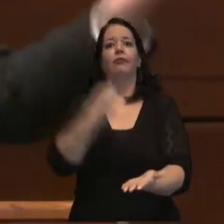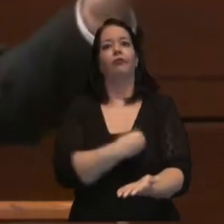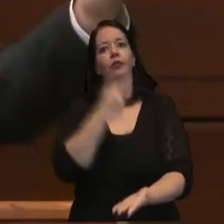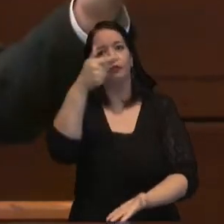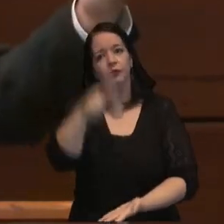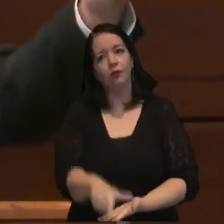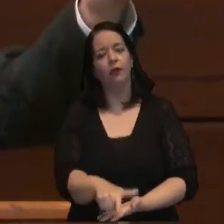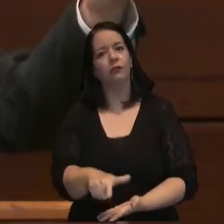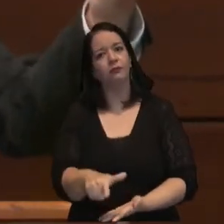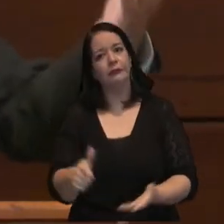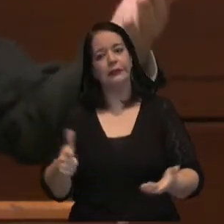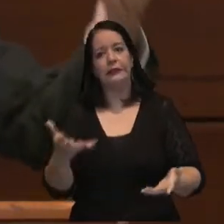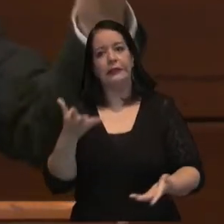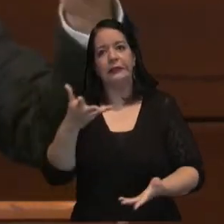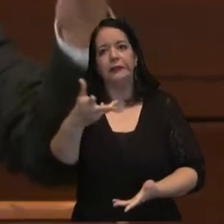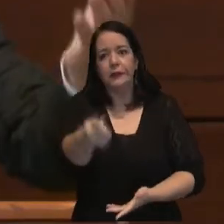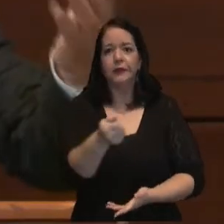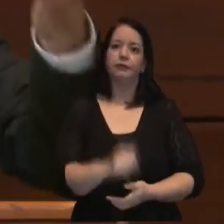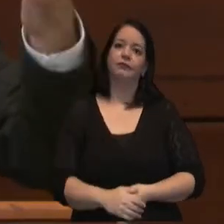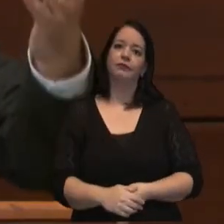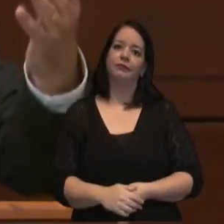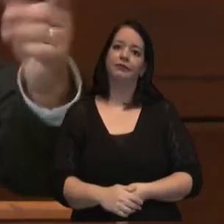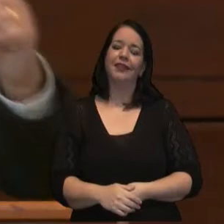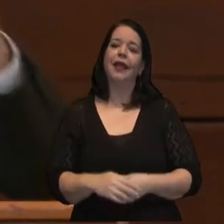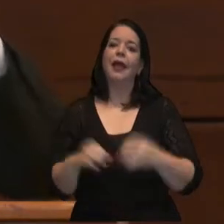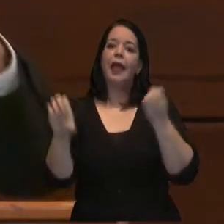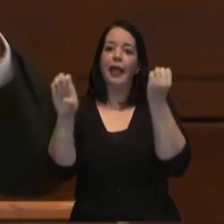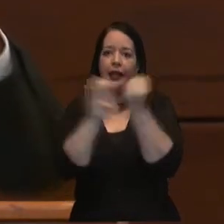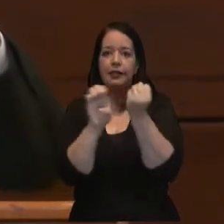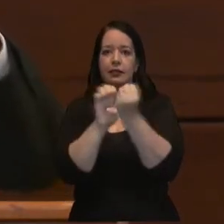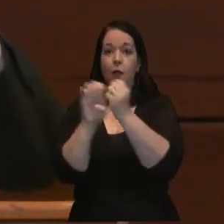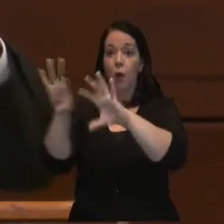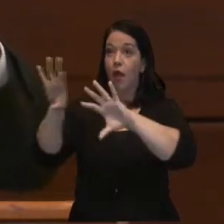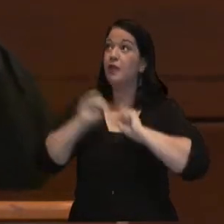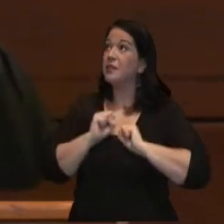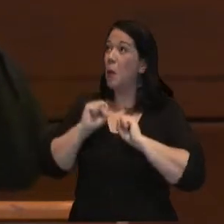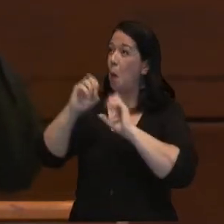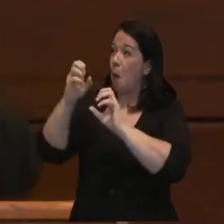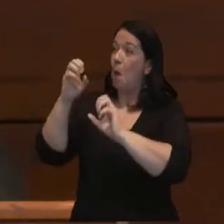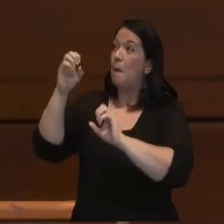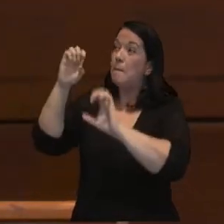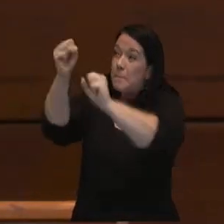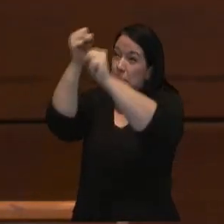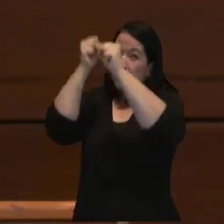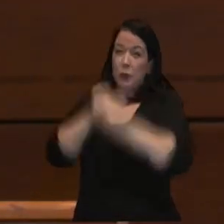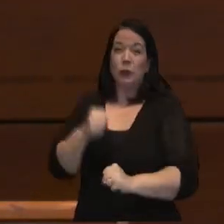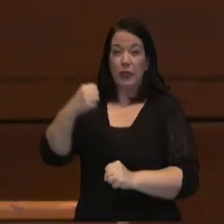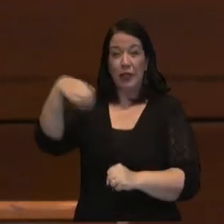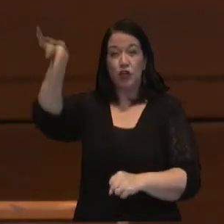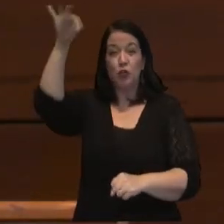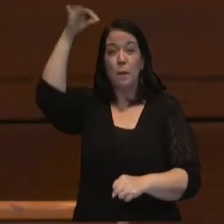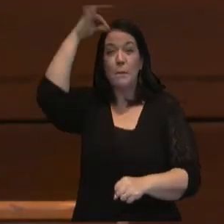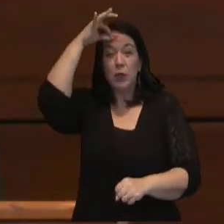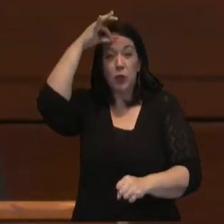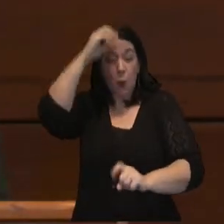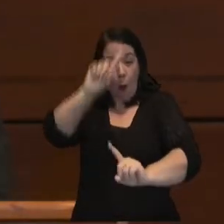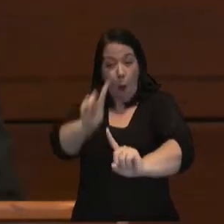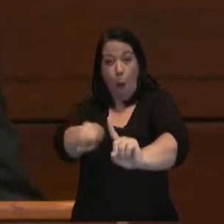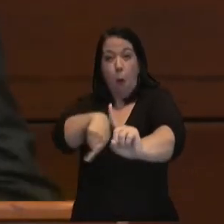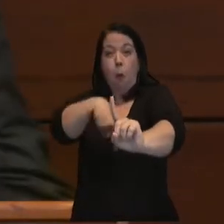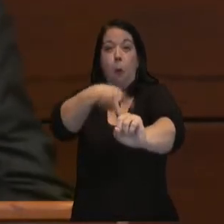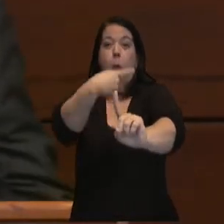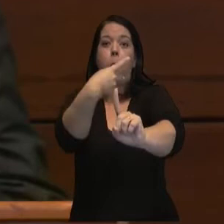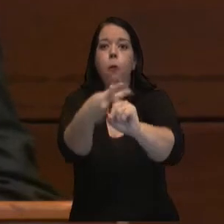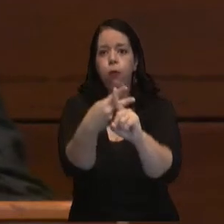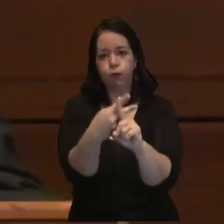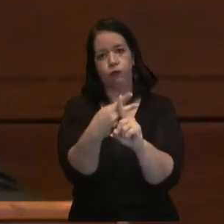Eliseu recebeu de Deus poder dobrado para ser uma bênção na vida do seu povo. E quero convidá-los